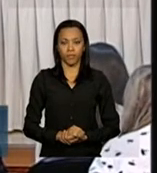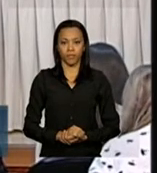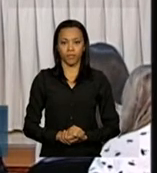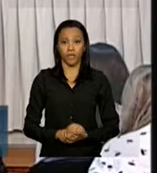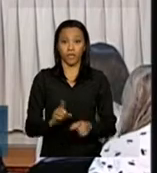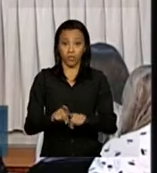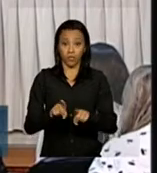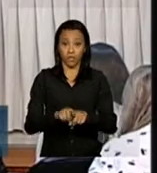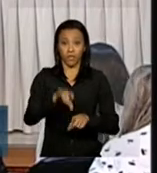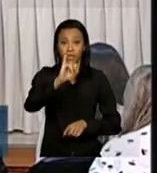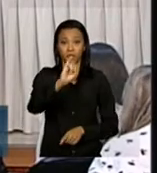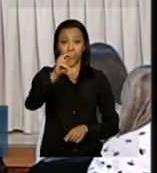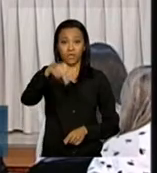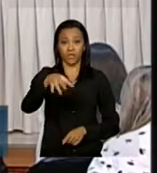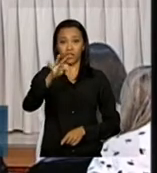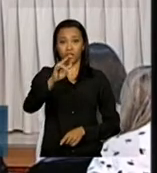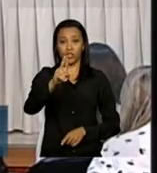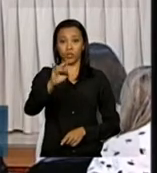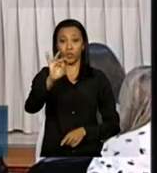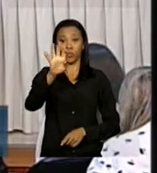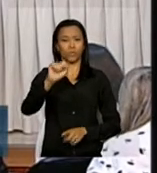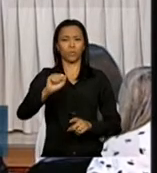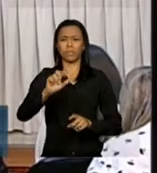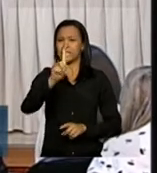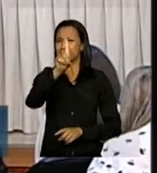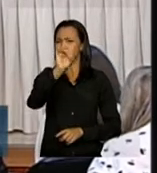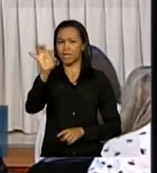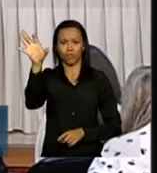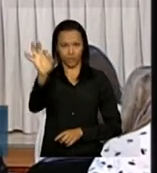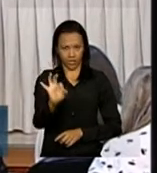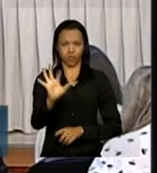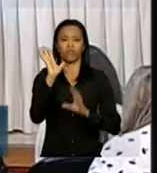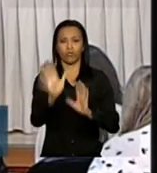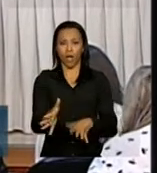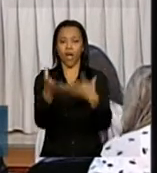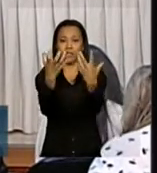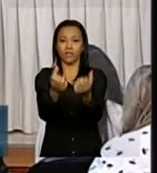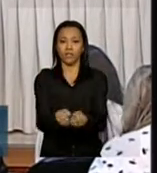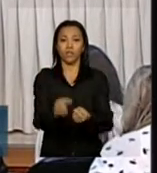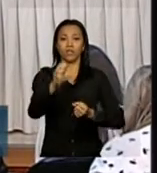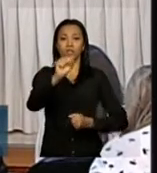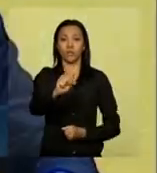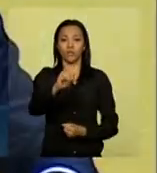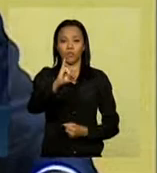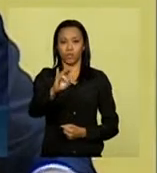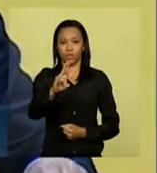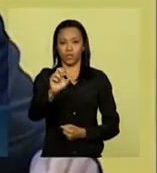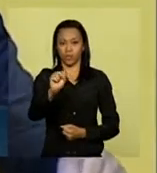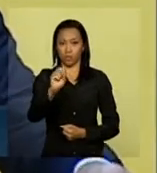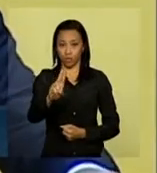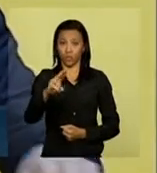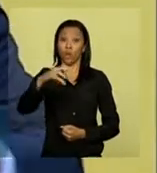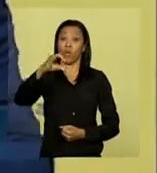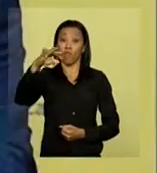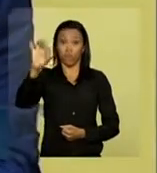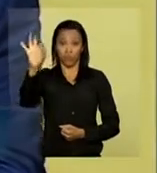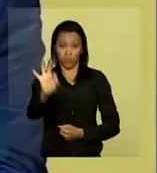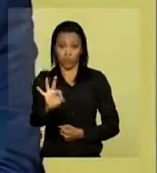o que os institutos federais 100% já estão e noventa porcento das universidades